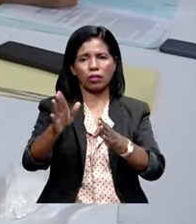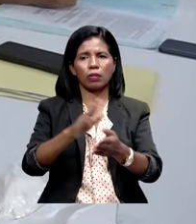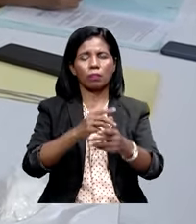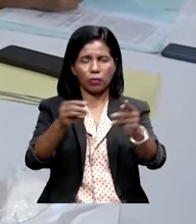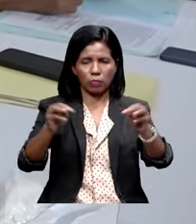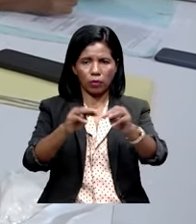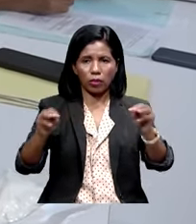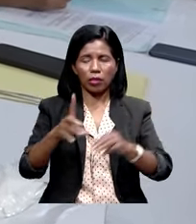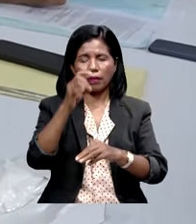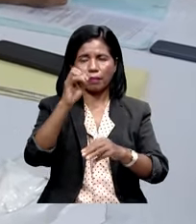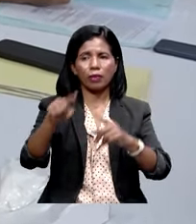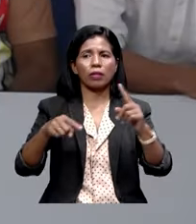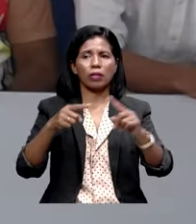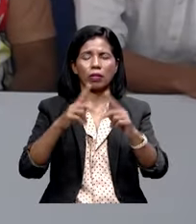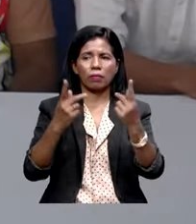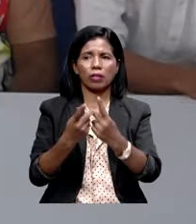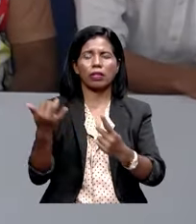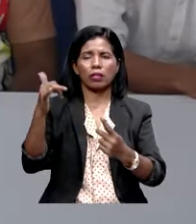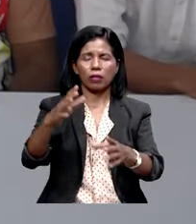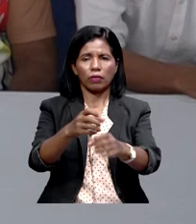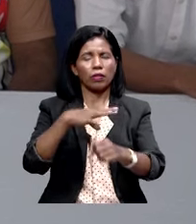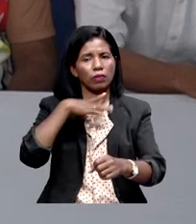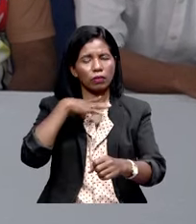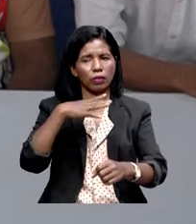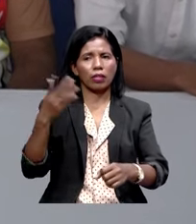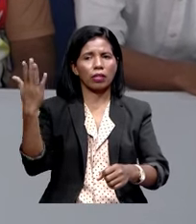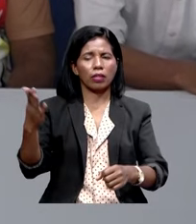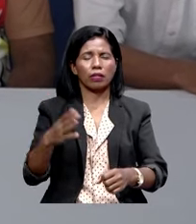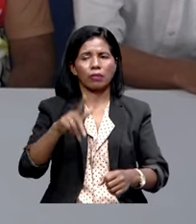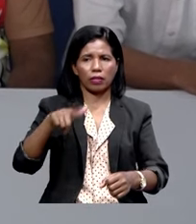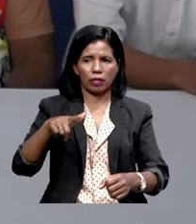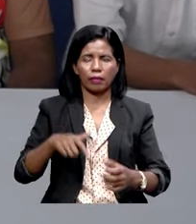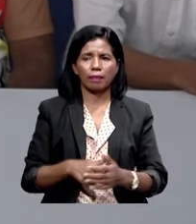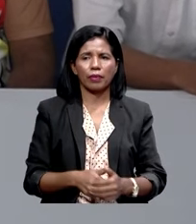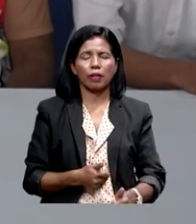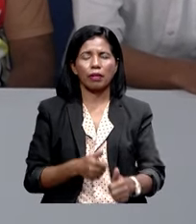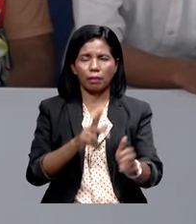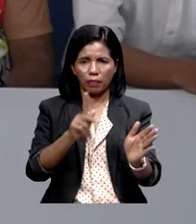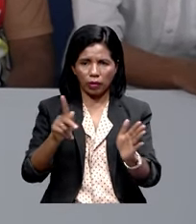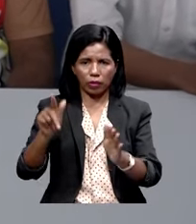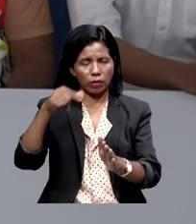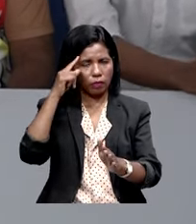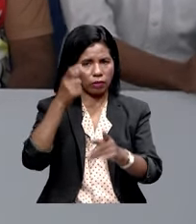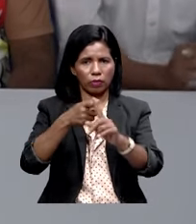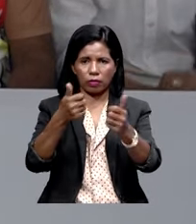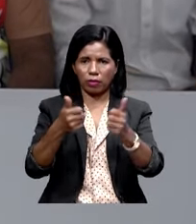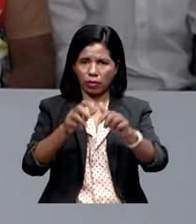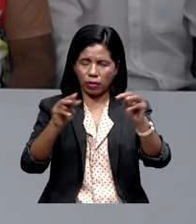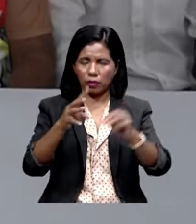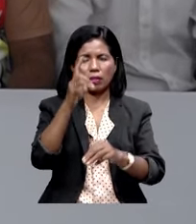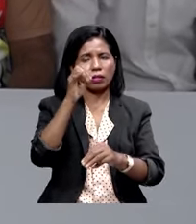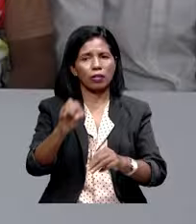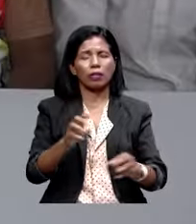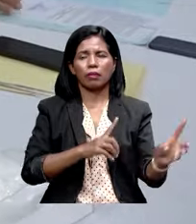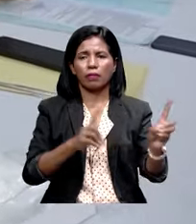Munisípiu Díli, bem ir acompanhar Xira, Rautfuer e a bairro Laran à tarde. Ter plano, o governo de Rússia e autoridade município Díli se